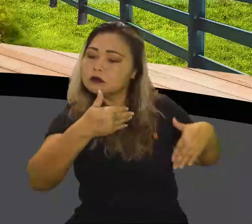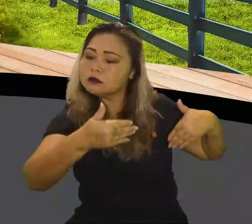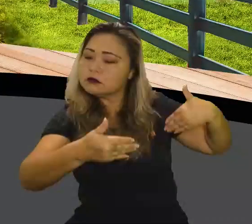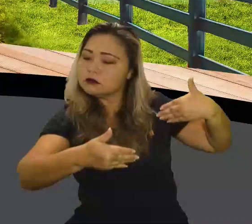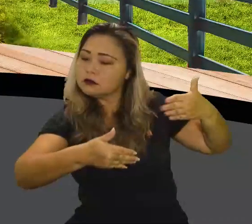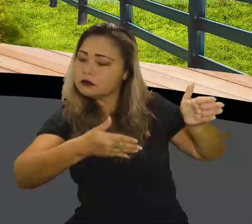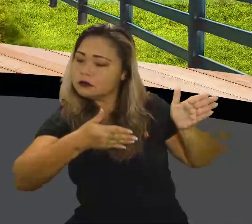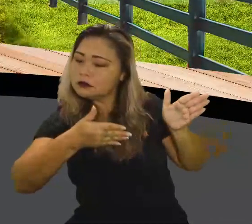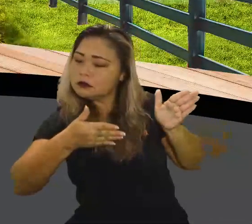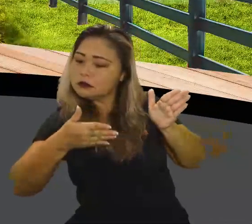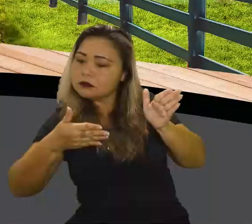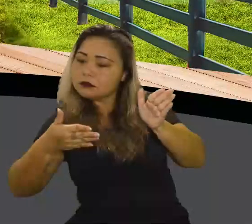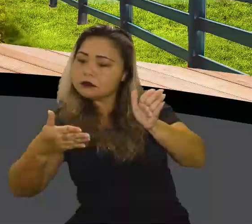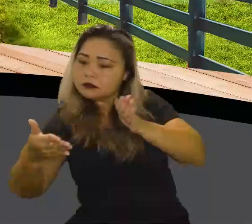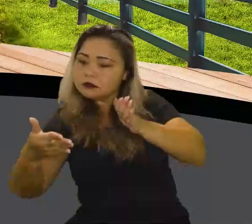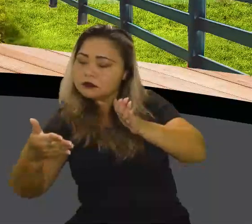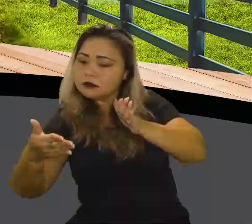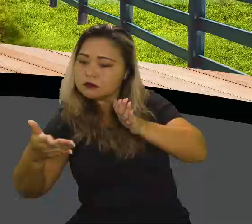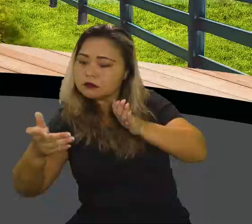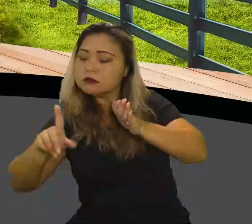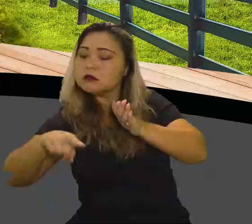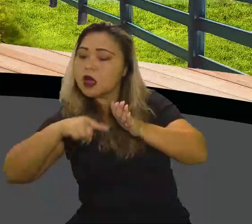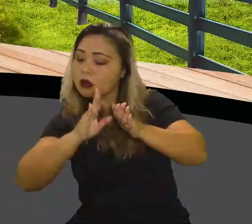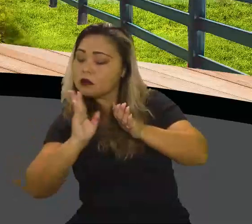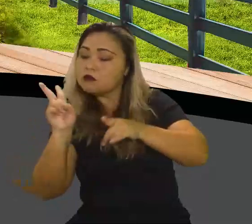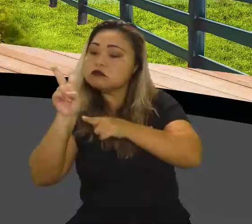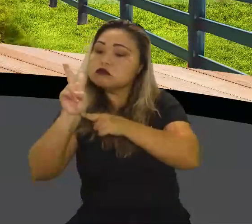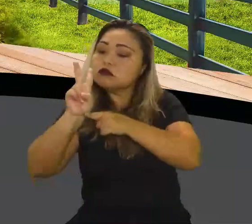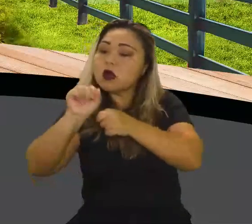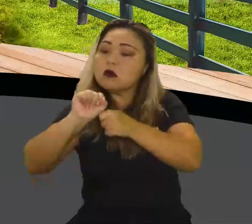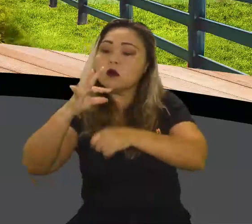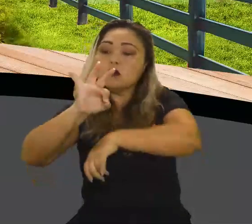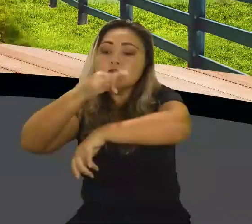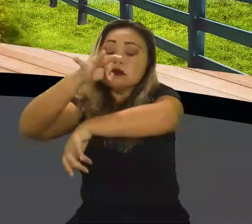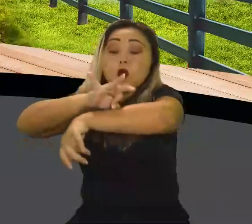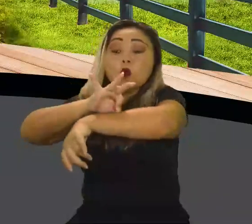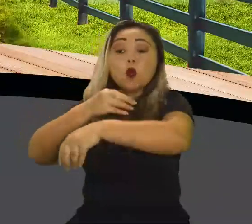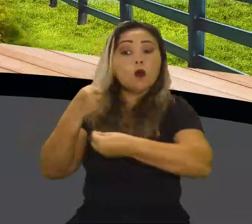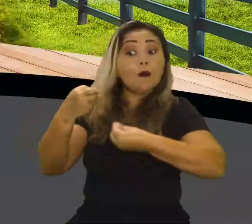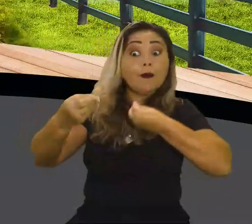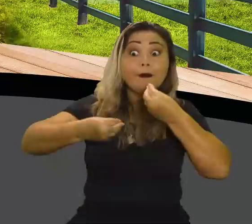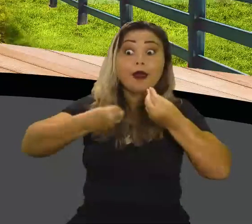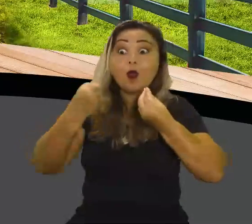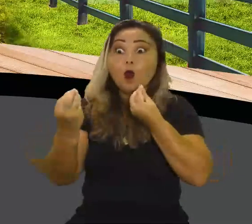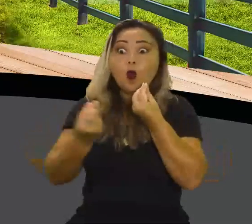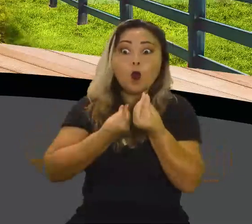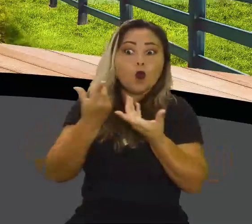processo das atividades da apicultura, o manejo, lembra?